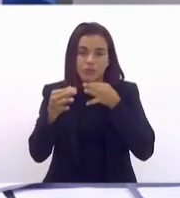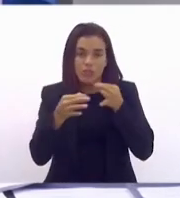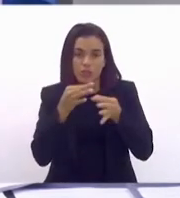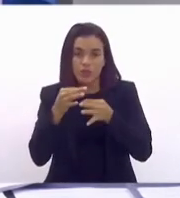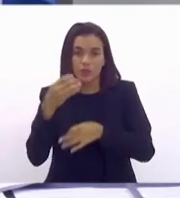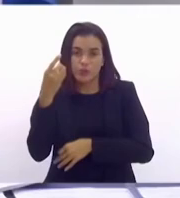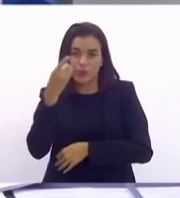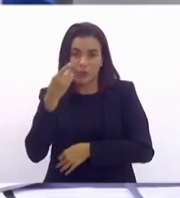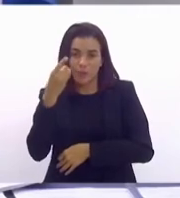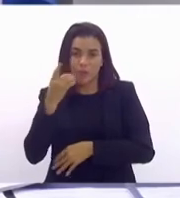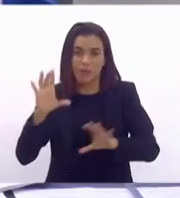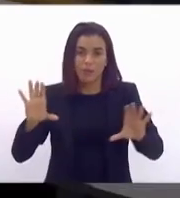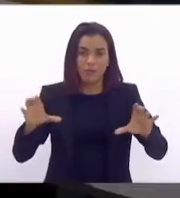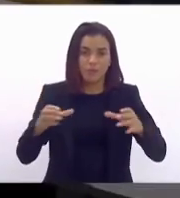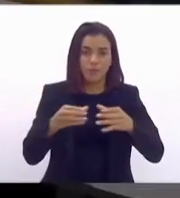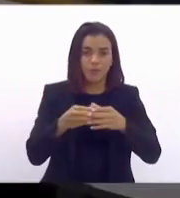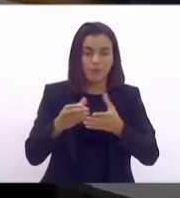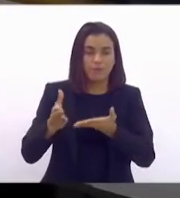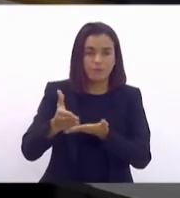deputadas da CPI?